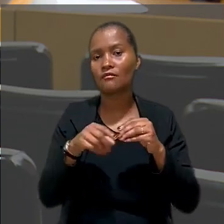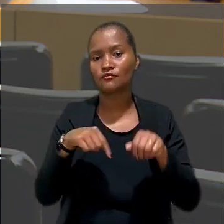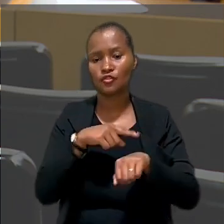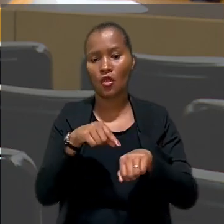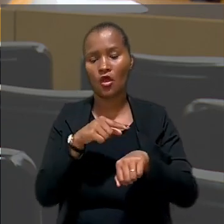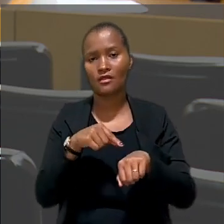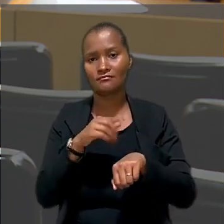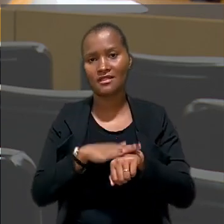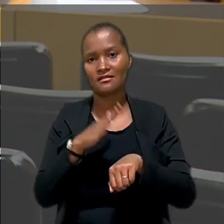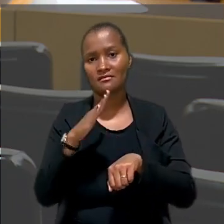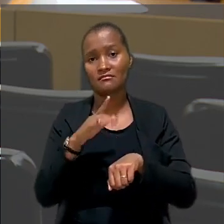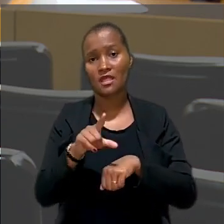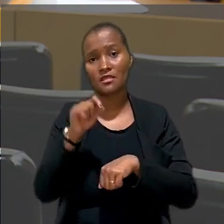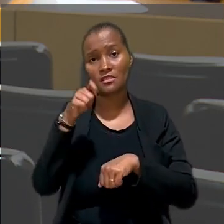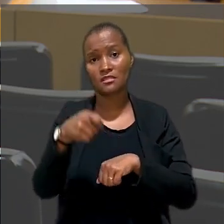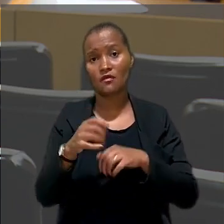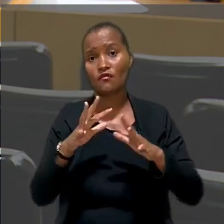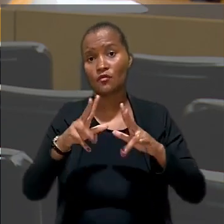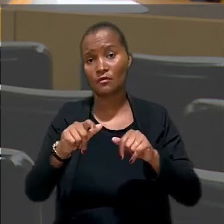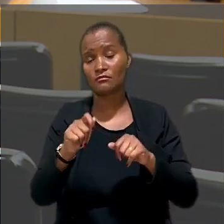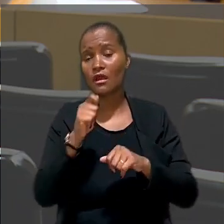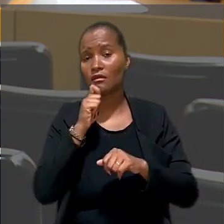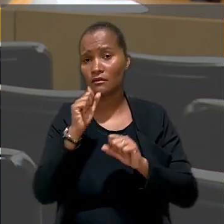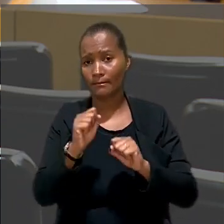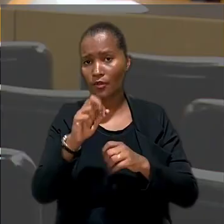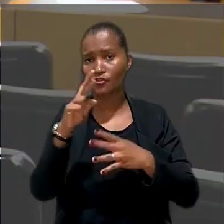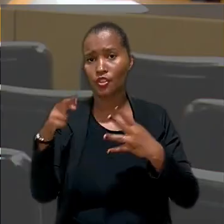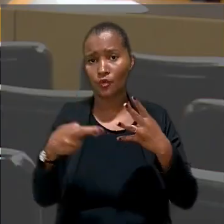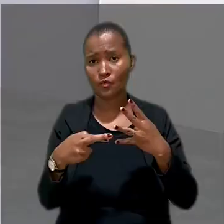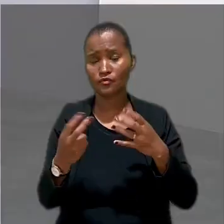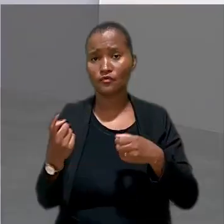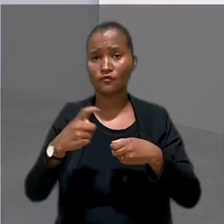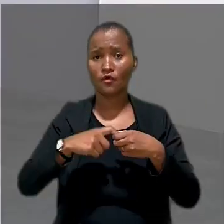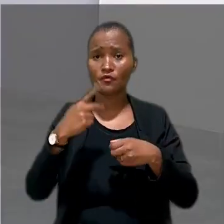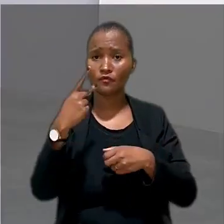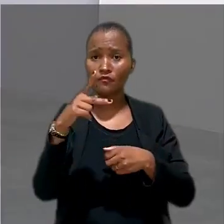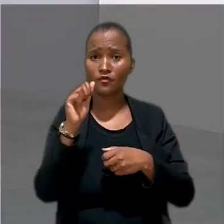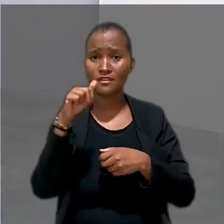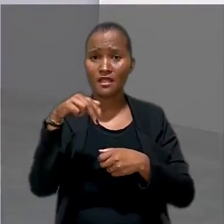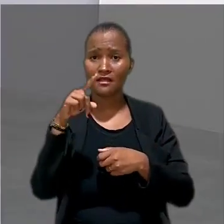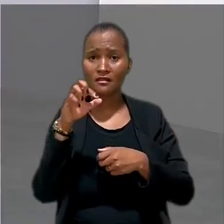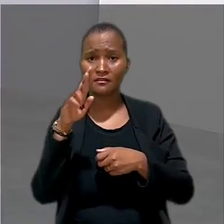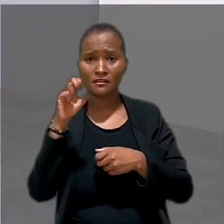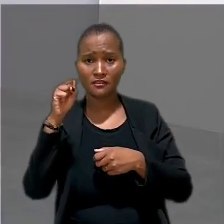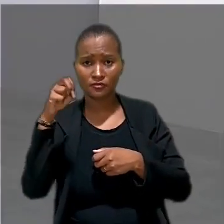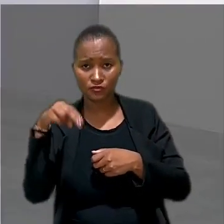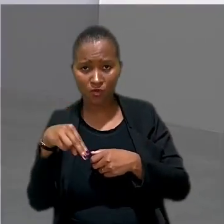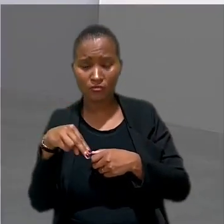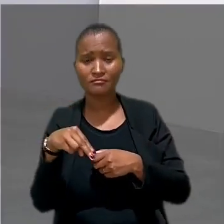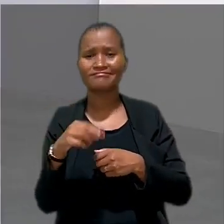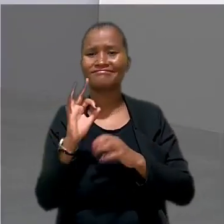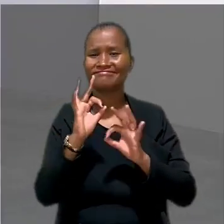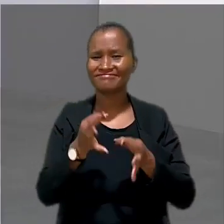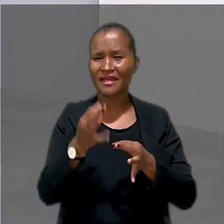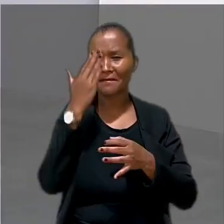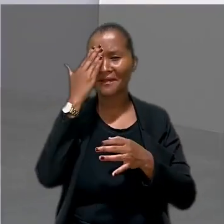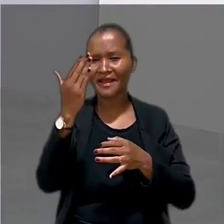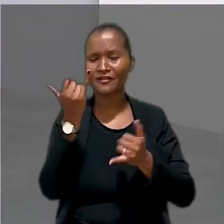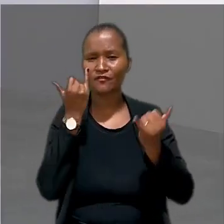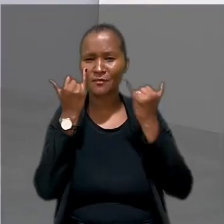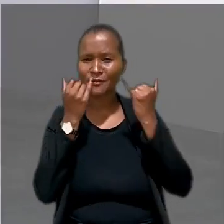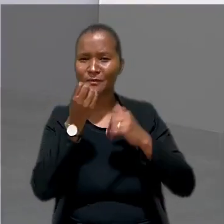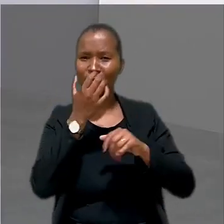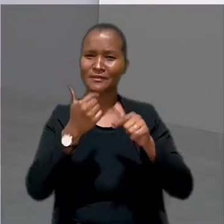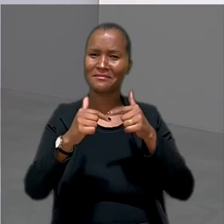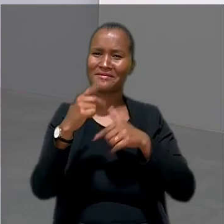horas extras. A decisão foi unânime. Ainda cabe recurso. Volto com você, Anderson. Tá certo, Rafael. Muito obrigado pelas